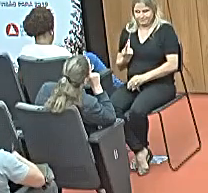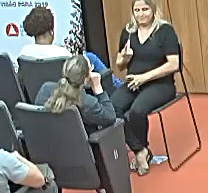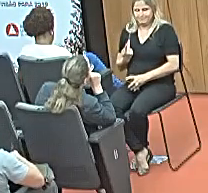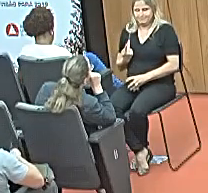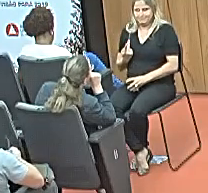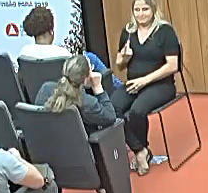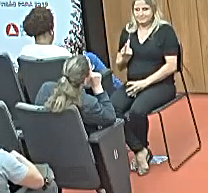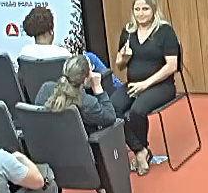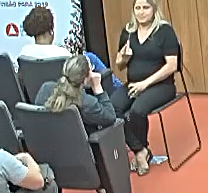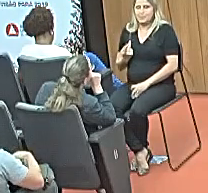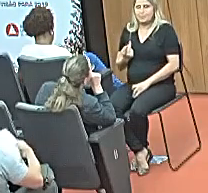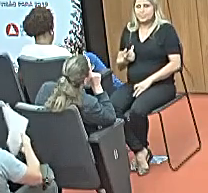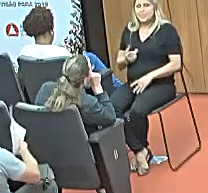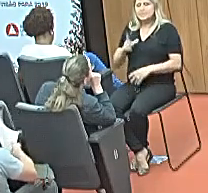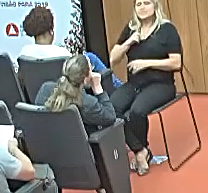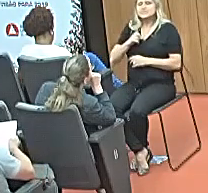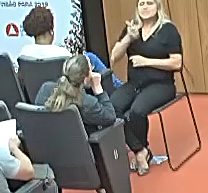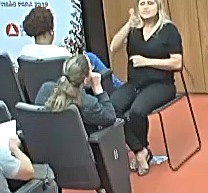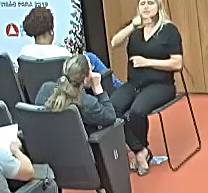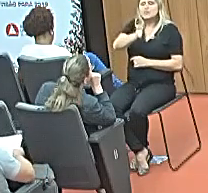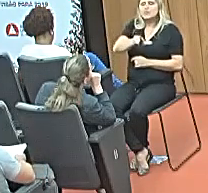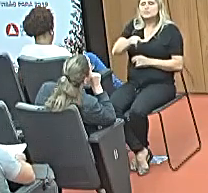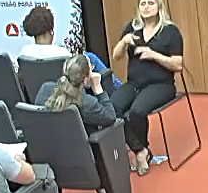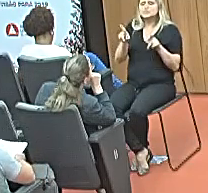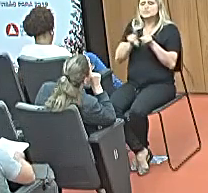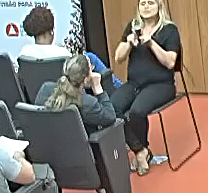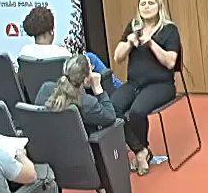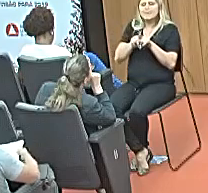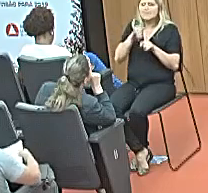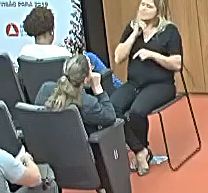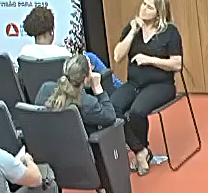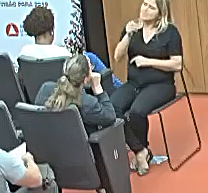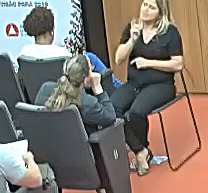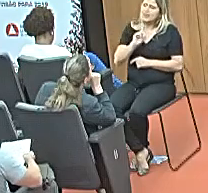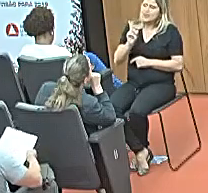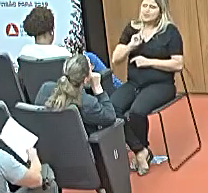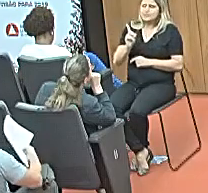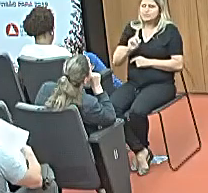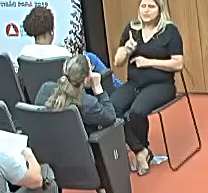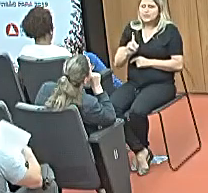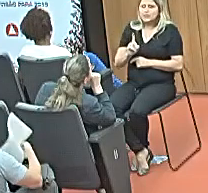fé é eu não lembro que é essa